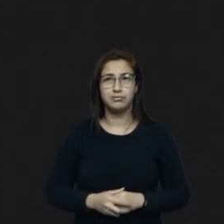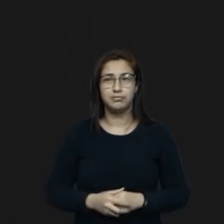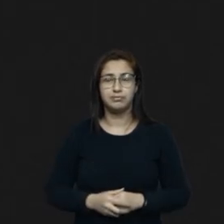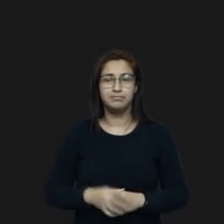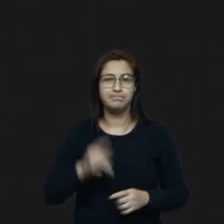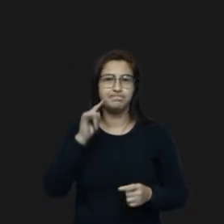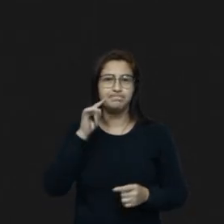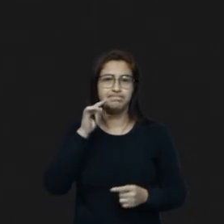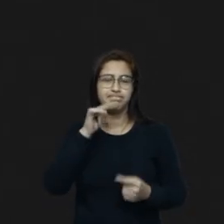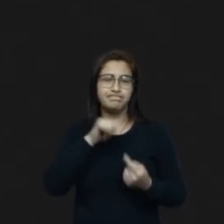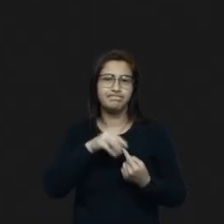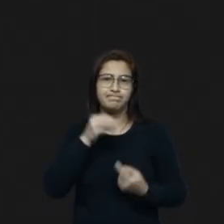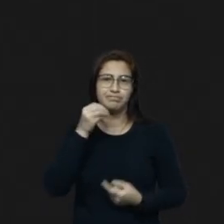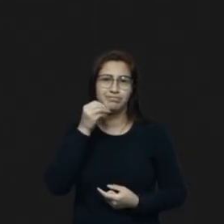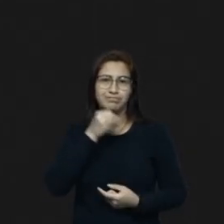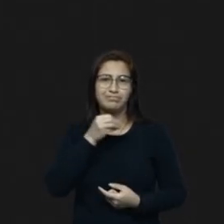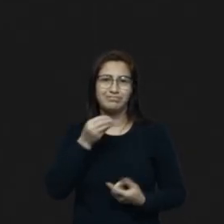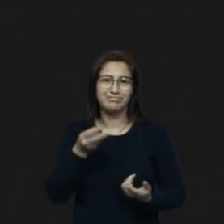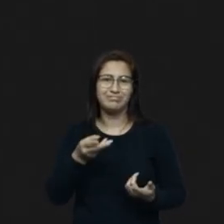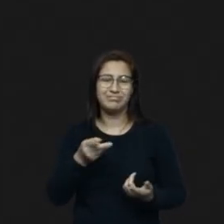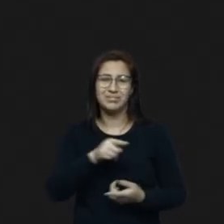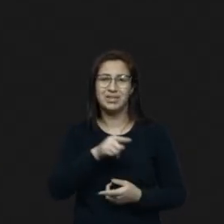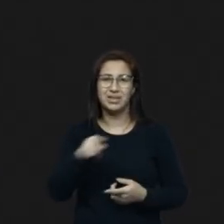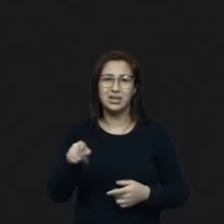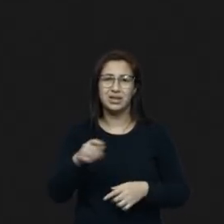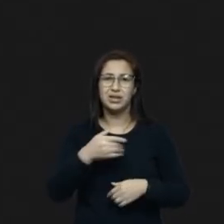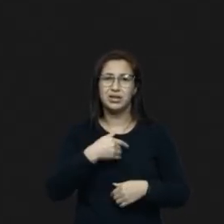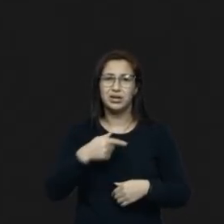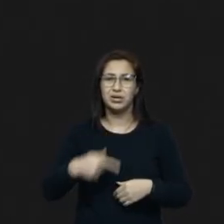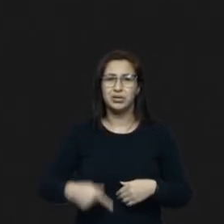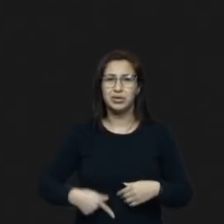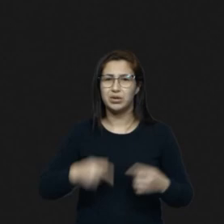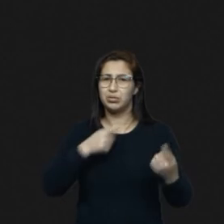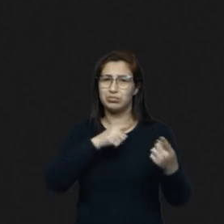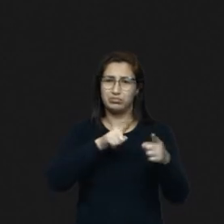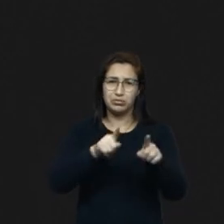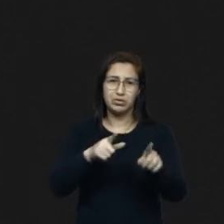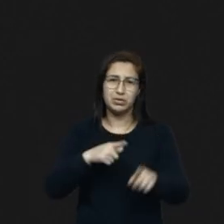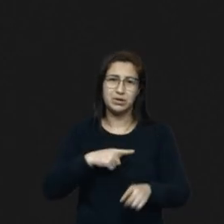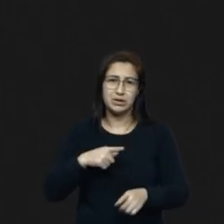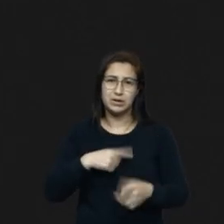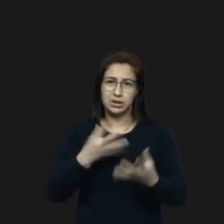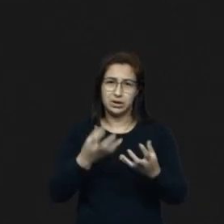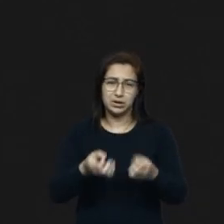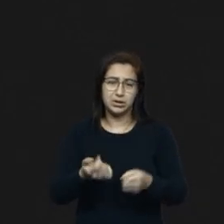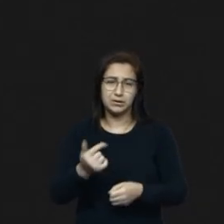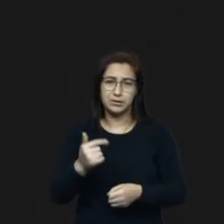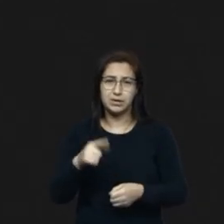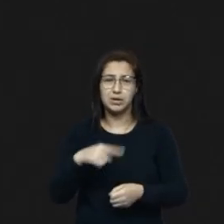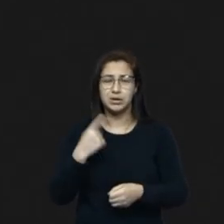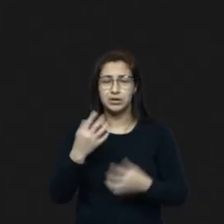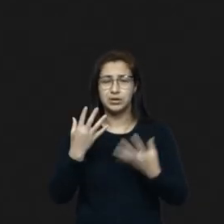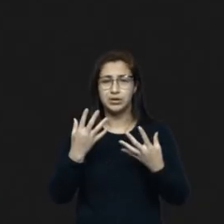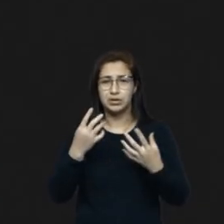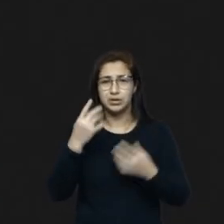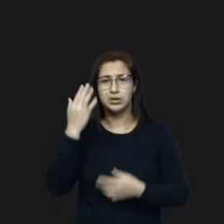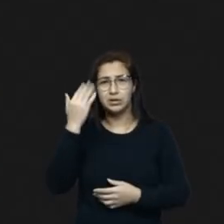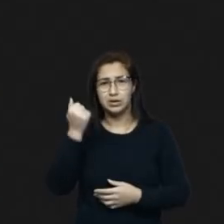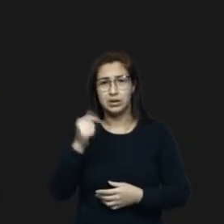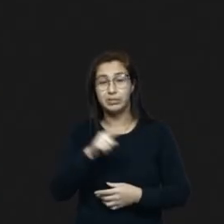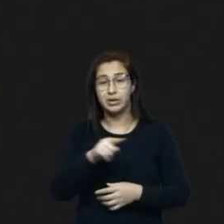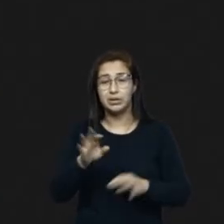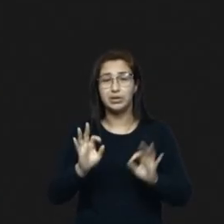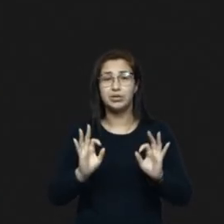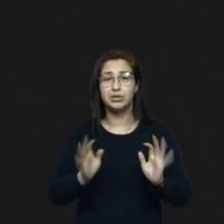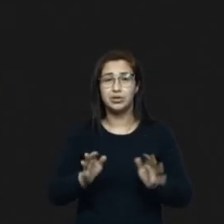Obviamente que governadores irão se opor a isso, isso é uma certeza que nós temos. Já estão se mobilizando, inclusive